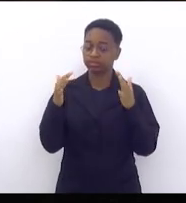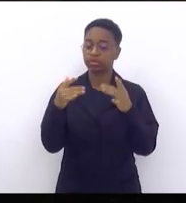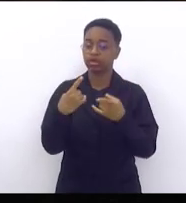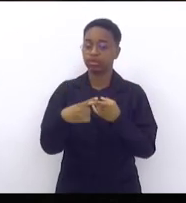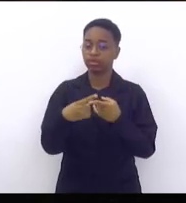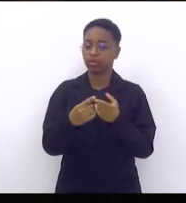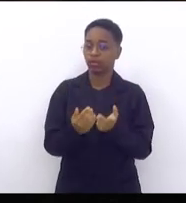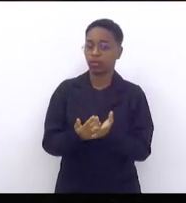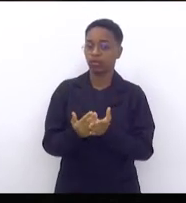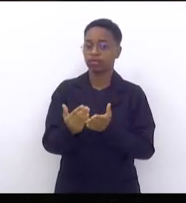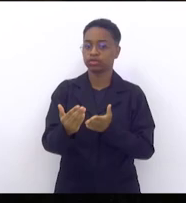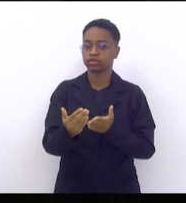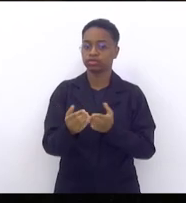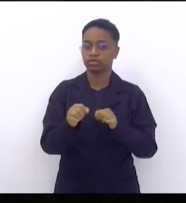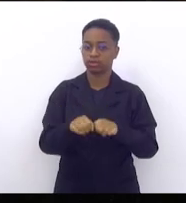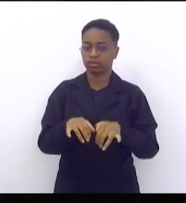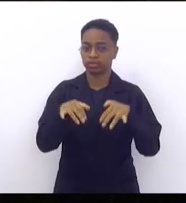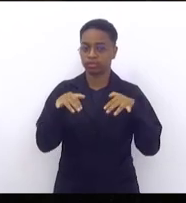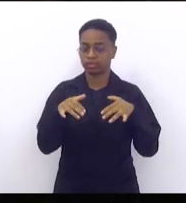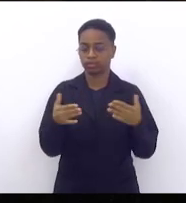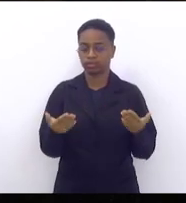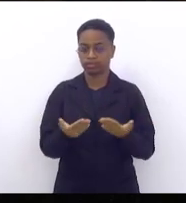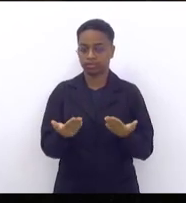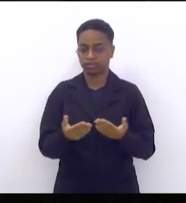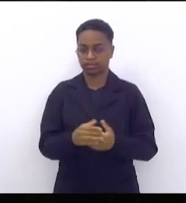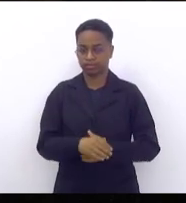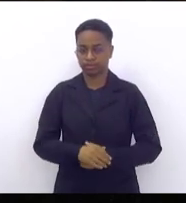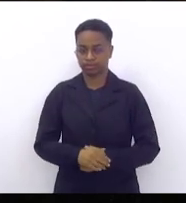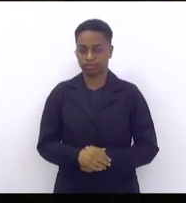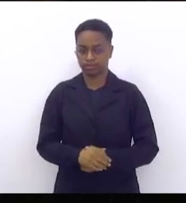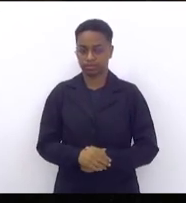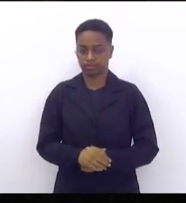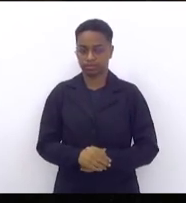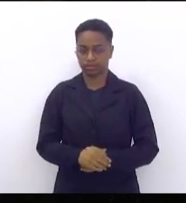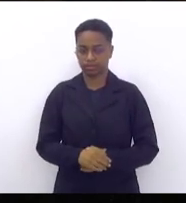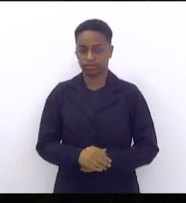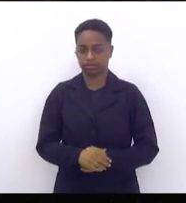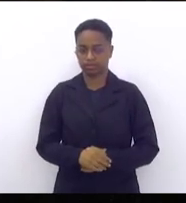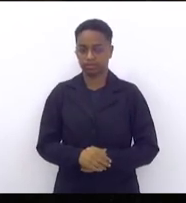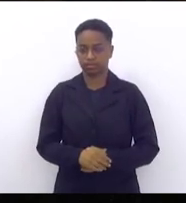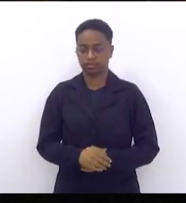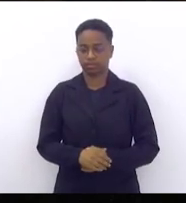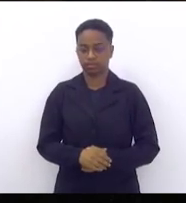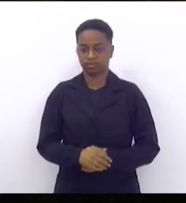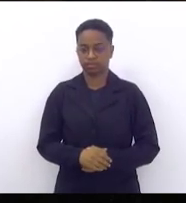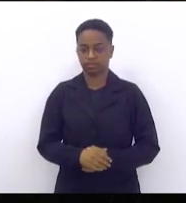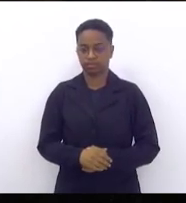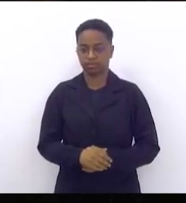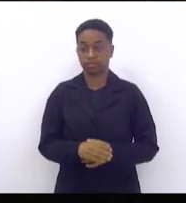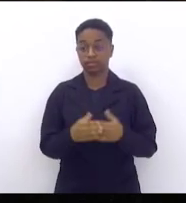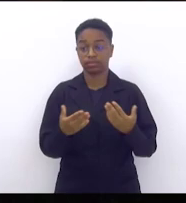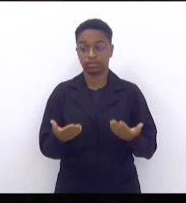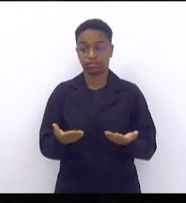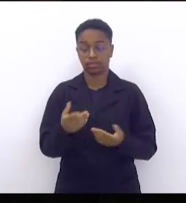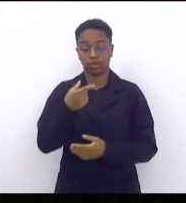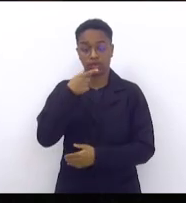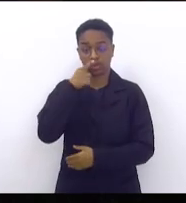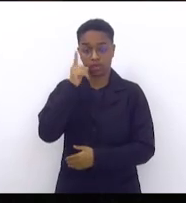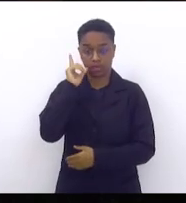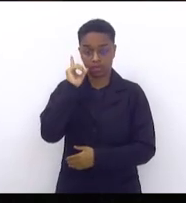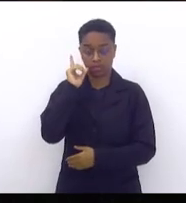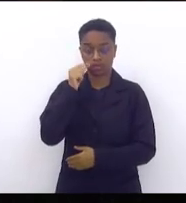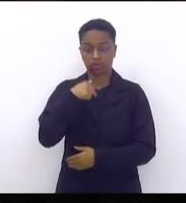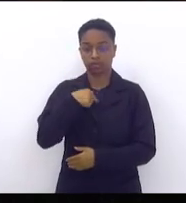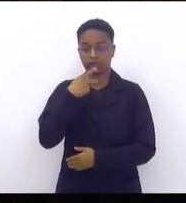aberto o expediente inicial. Mas, senhor presidente, ontem eu